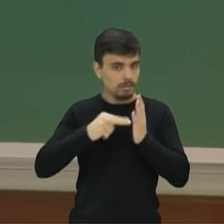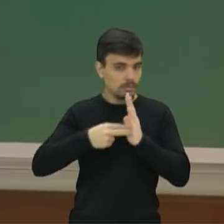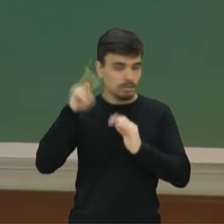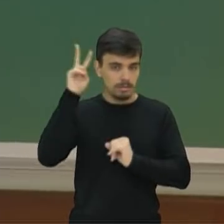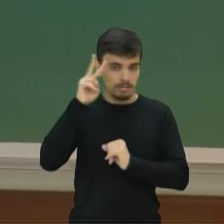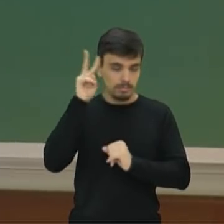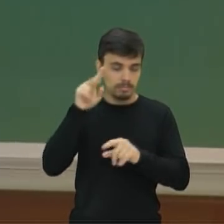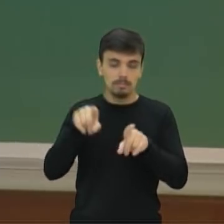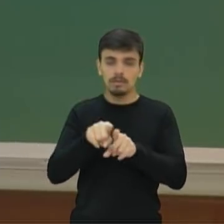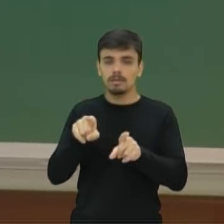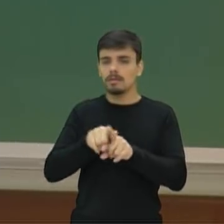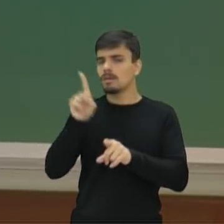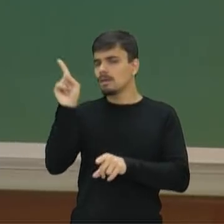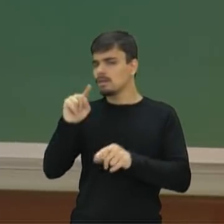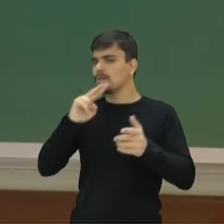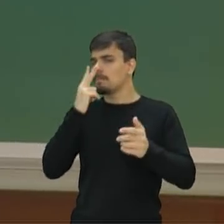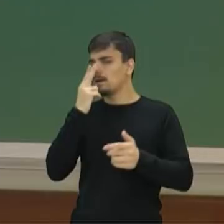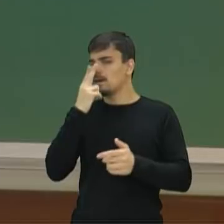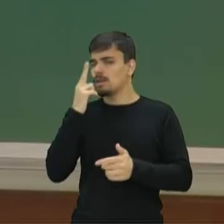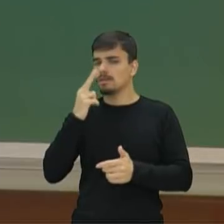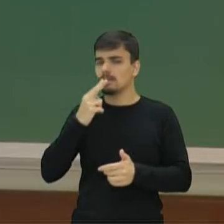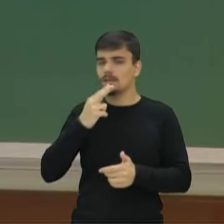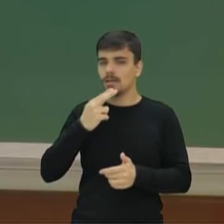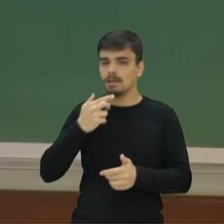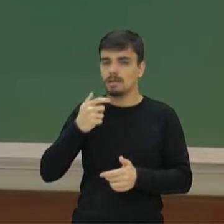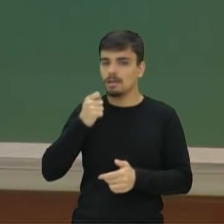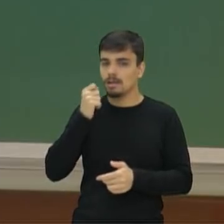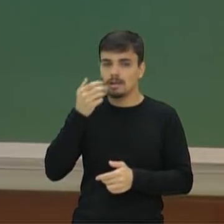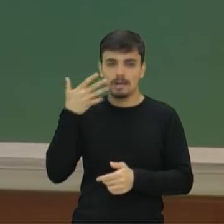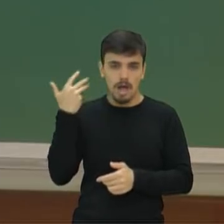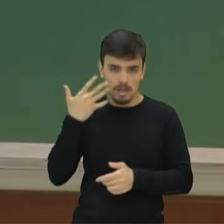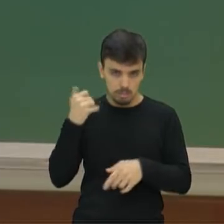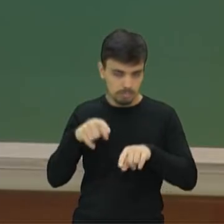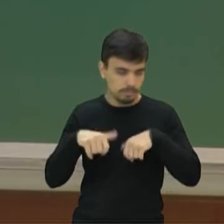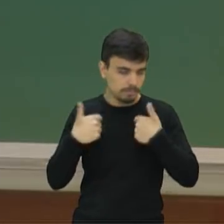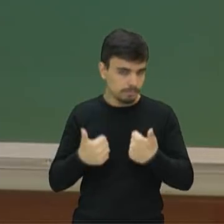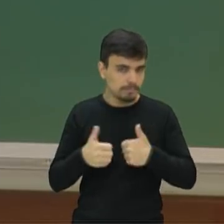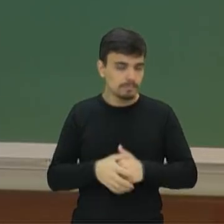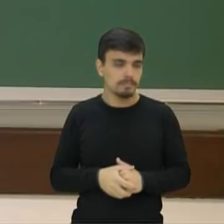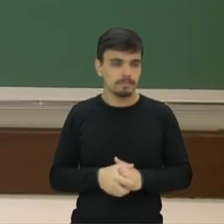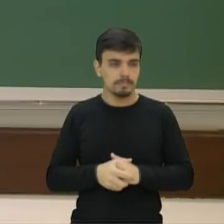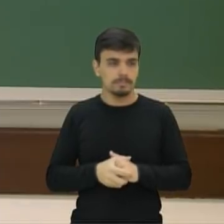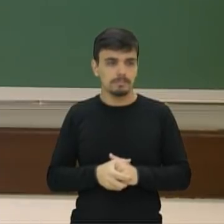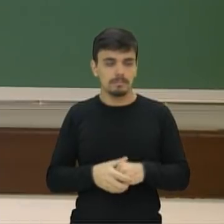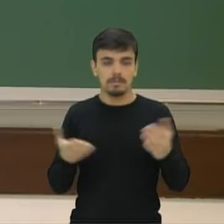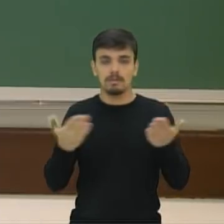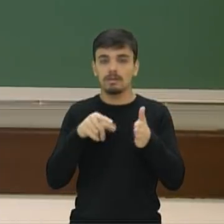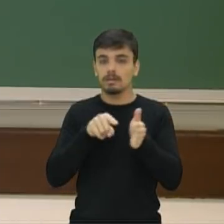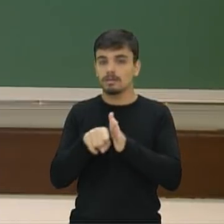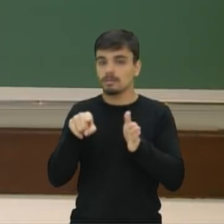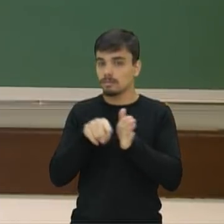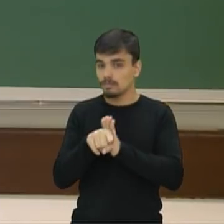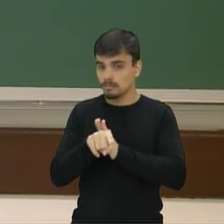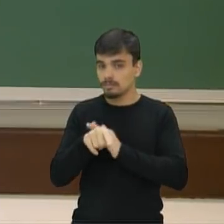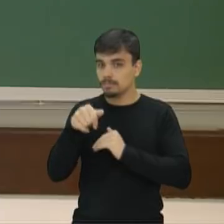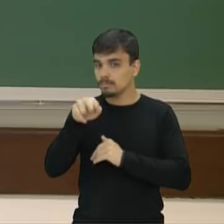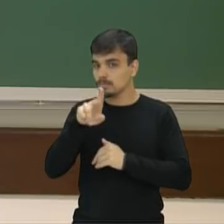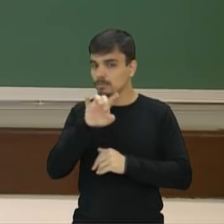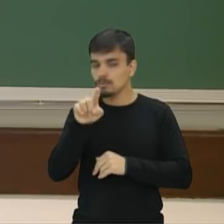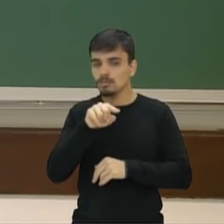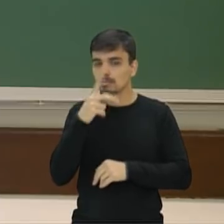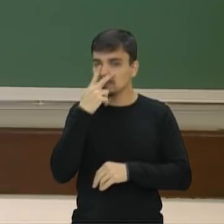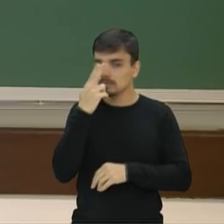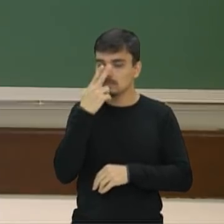tipo Garfield, né? Ele é meio chatinho, não gosta de ser incomodado, ok, gente? E aí? Quiz, vamos lá para o nosso quiz? O que você